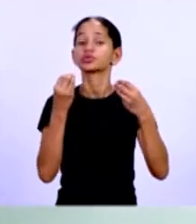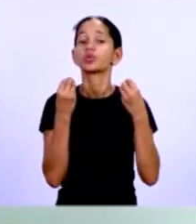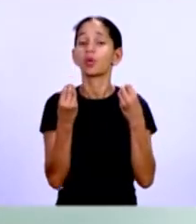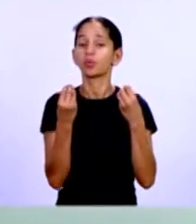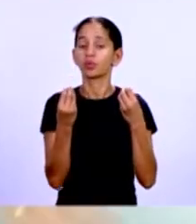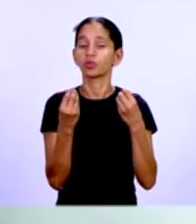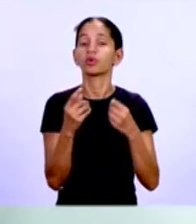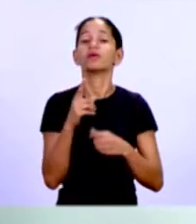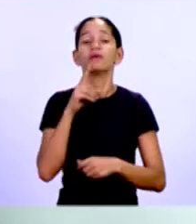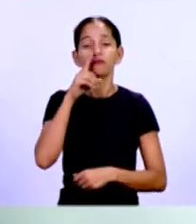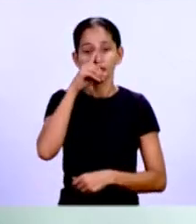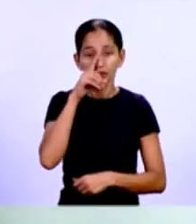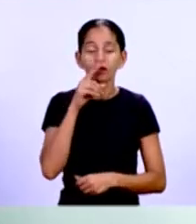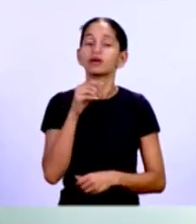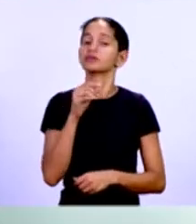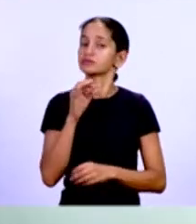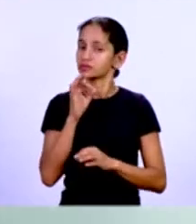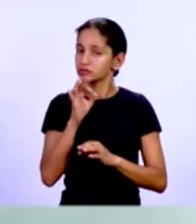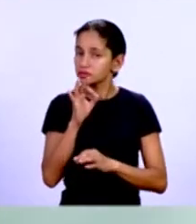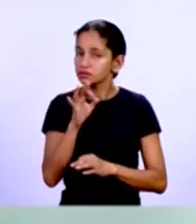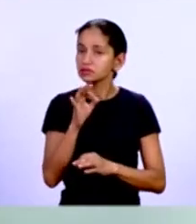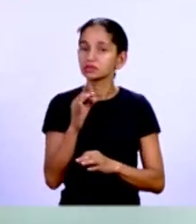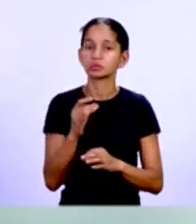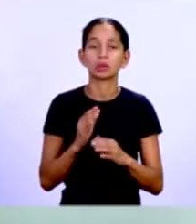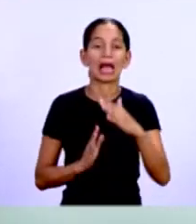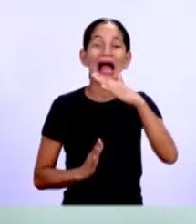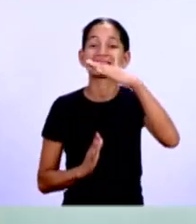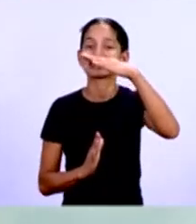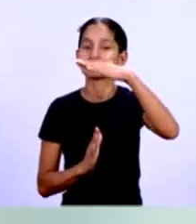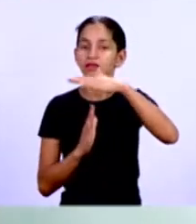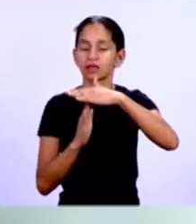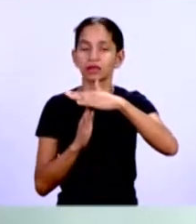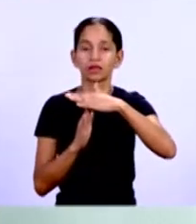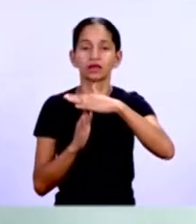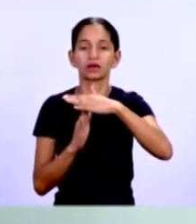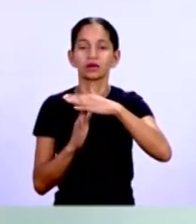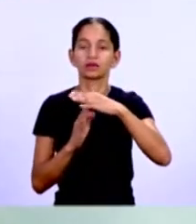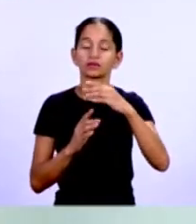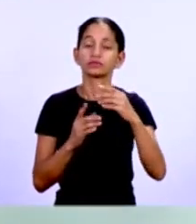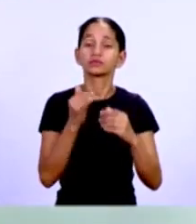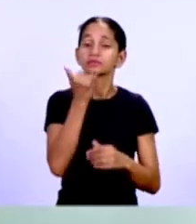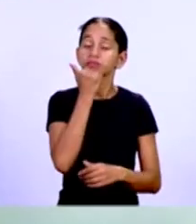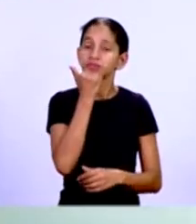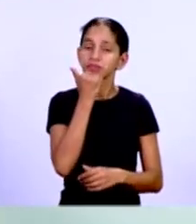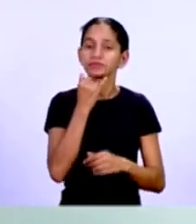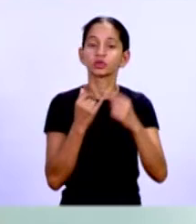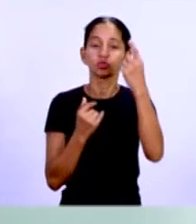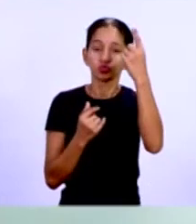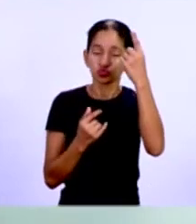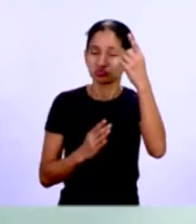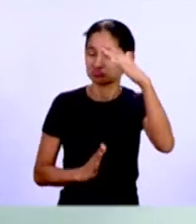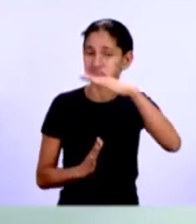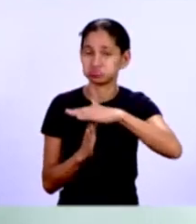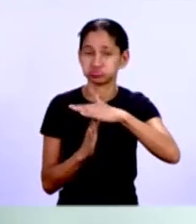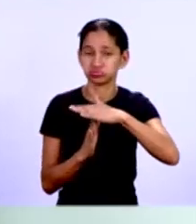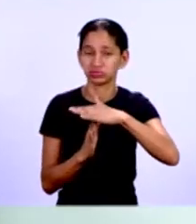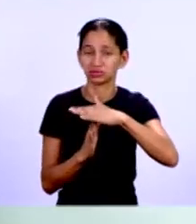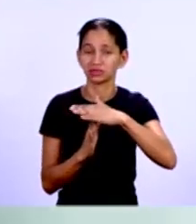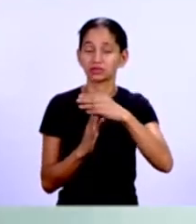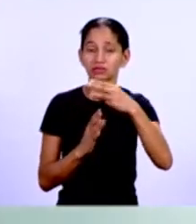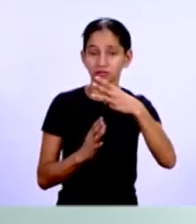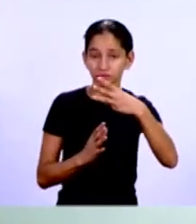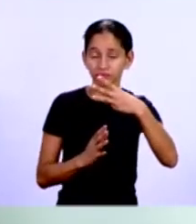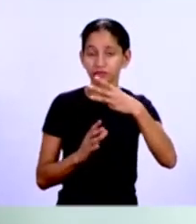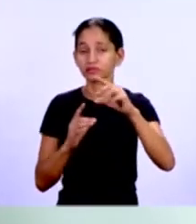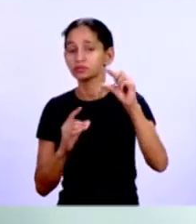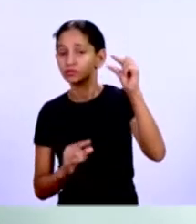que é um risco substancial, ele não é o máximo, que é o 9, também não é o máximo, que é o 1, não